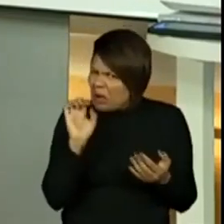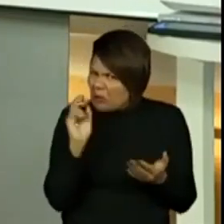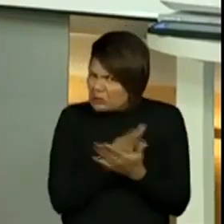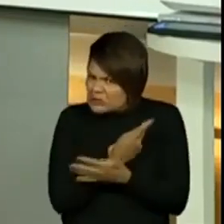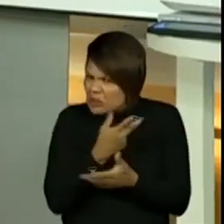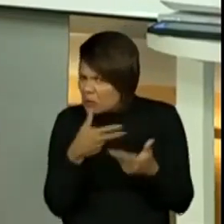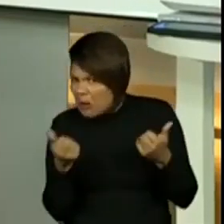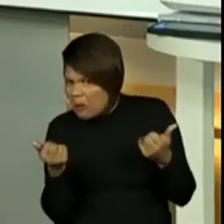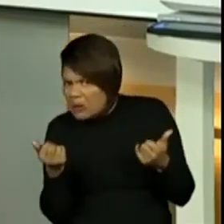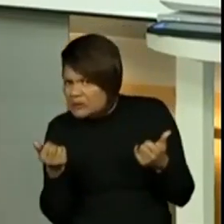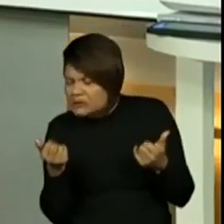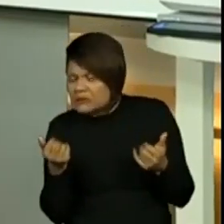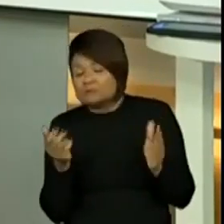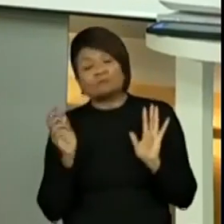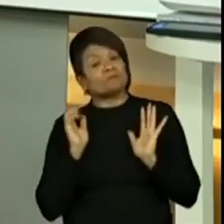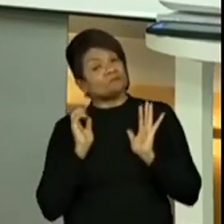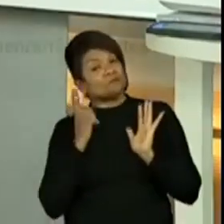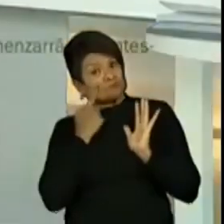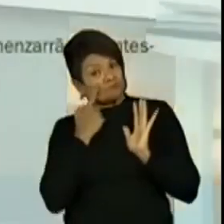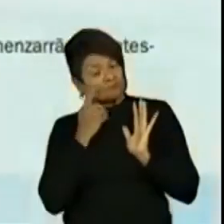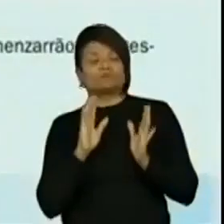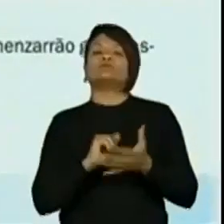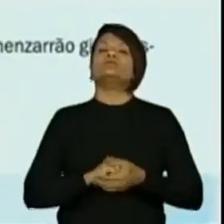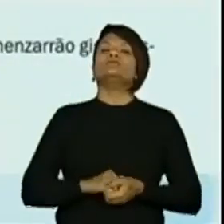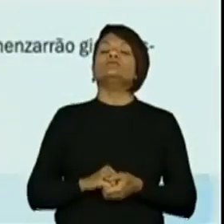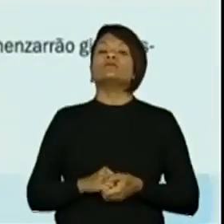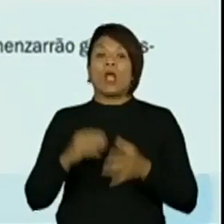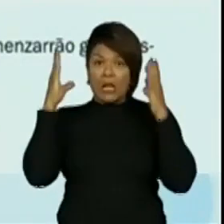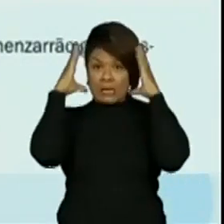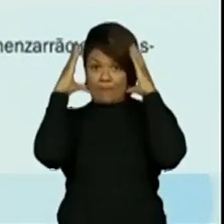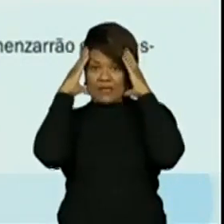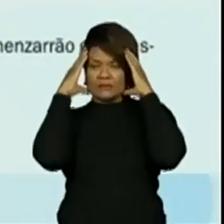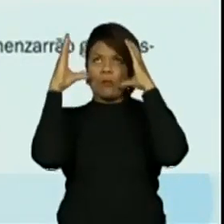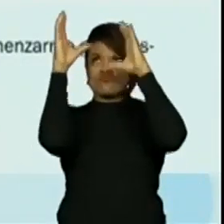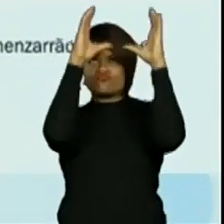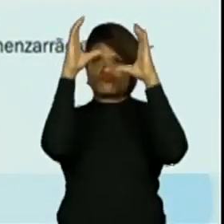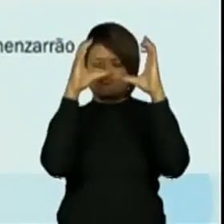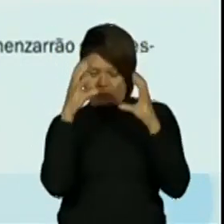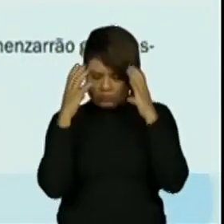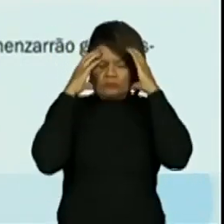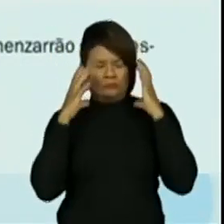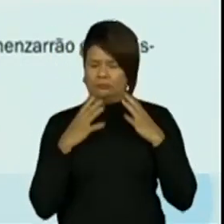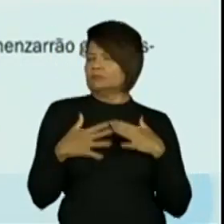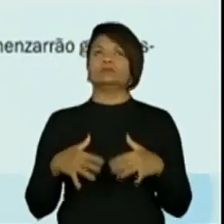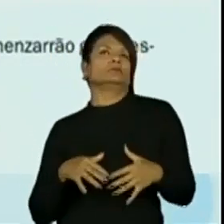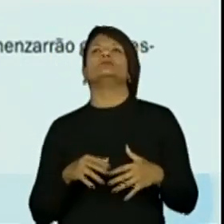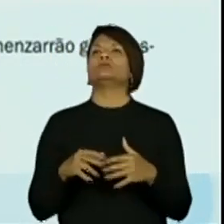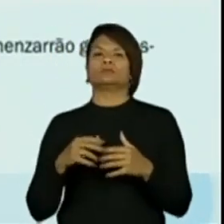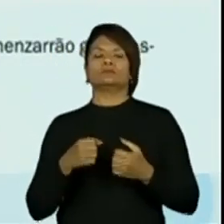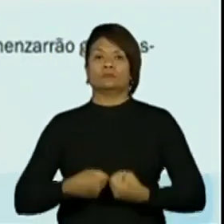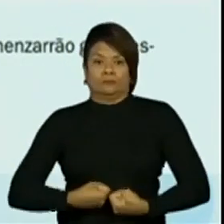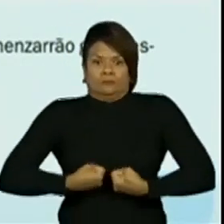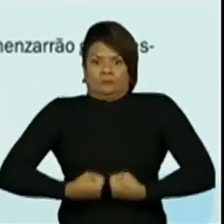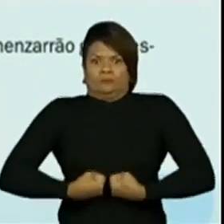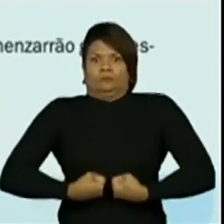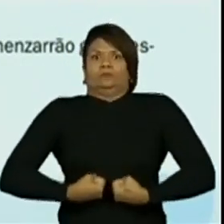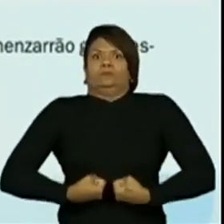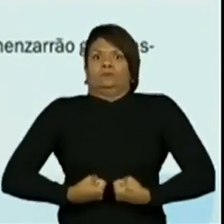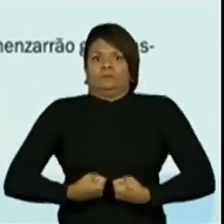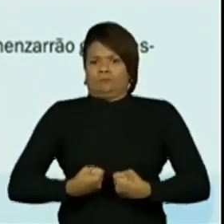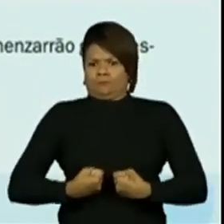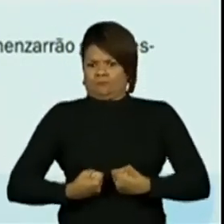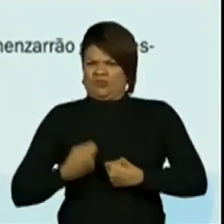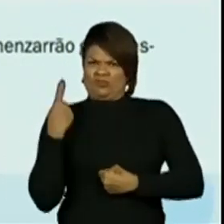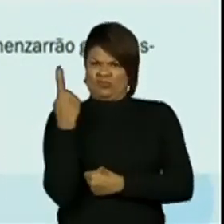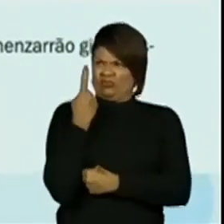Joãozinho? O que será que vai acontecer? Caiu a cabeça e pulou em cima do corpo. Era um homem zarrão,